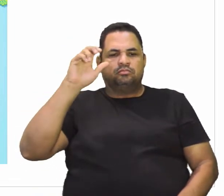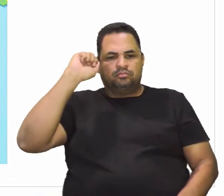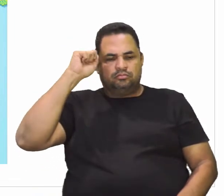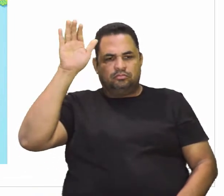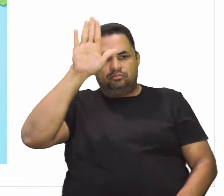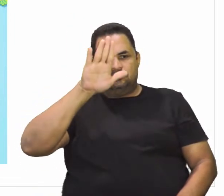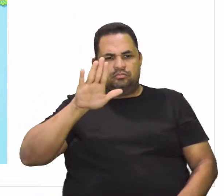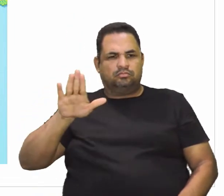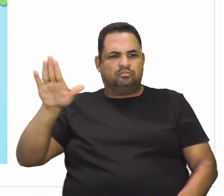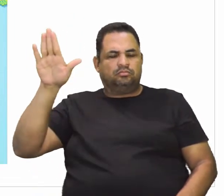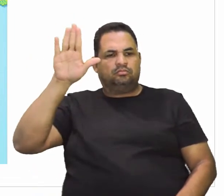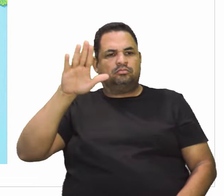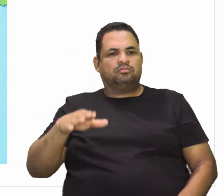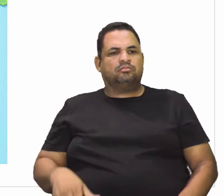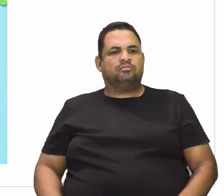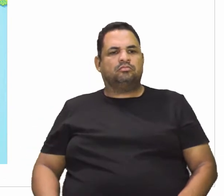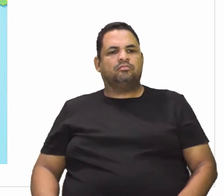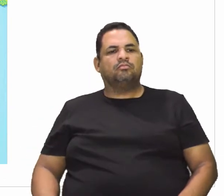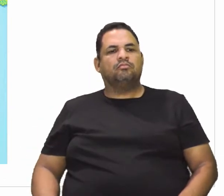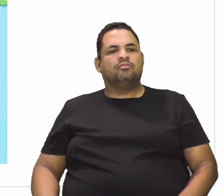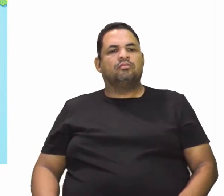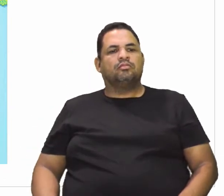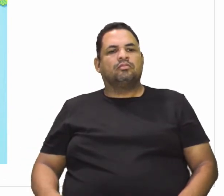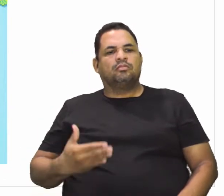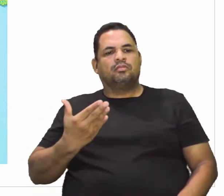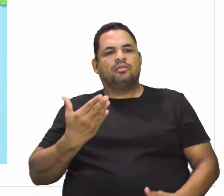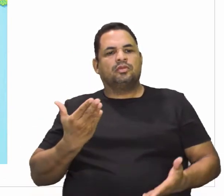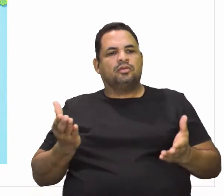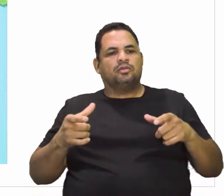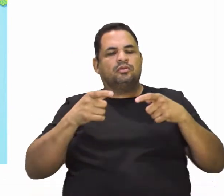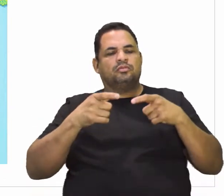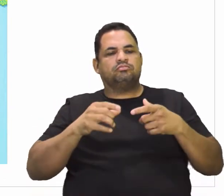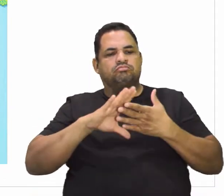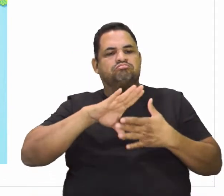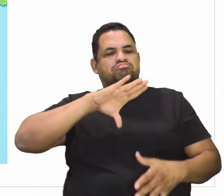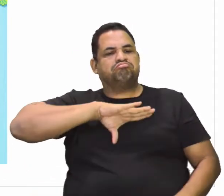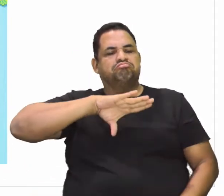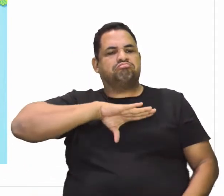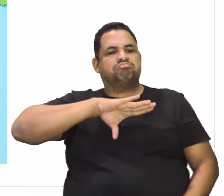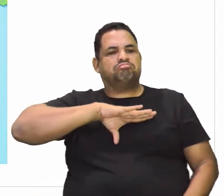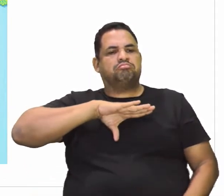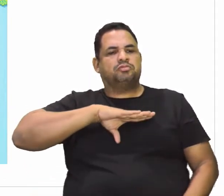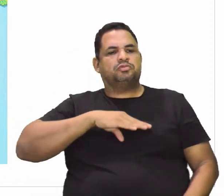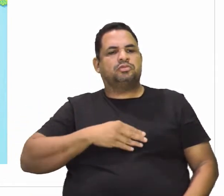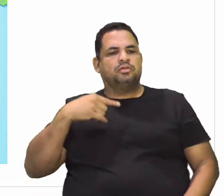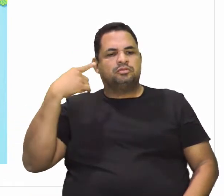e ainda a Península Ibérica, ali onde hoje é Portugal e Espanha.